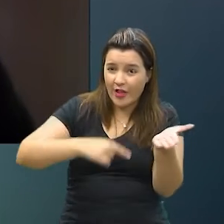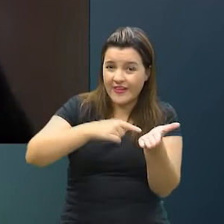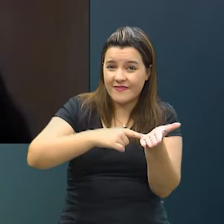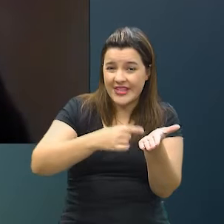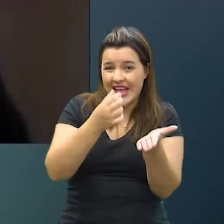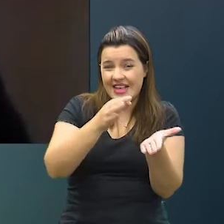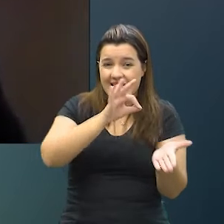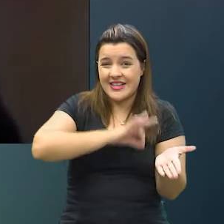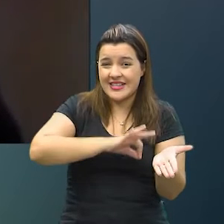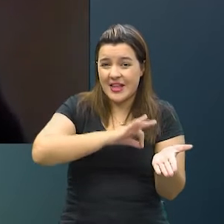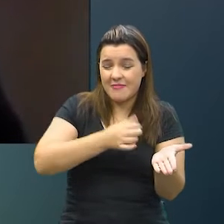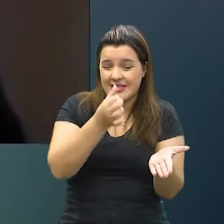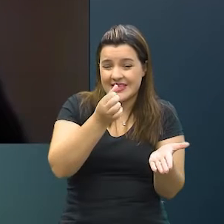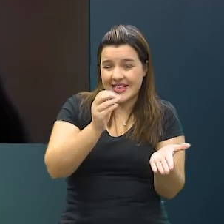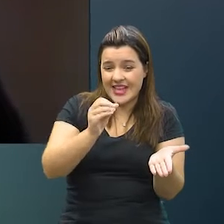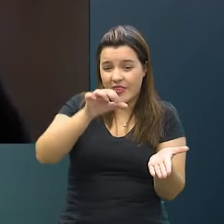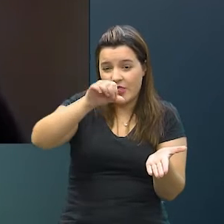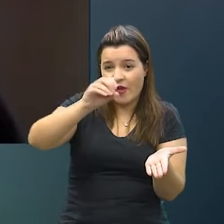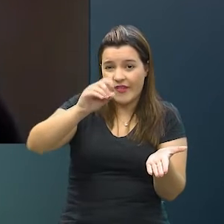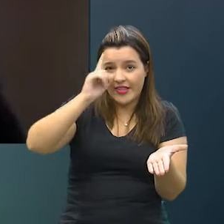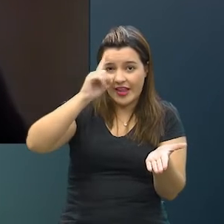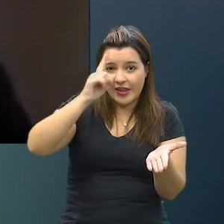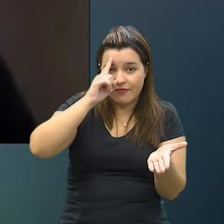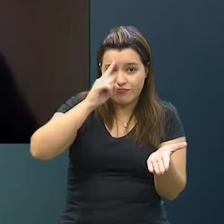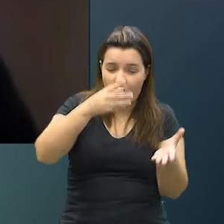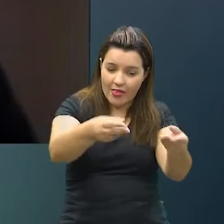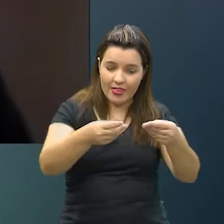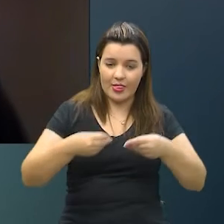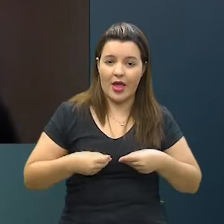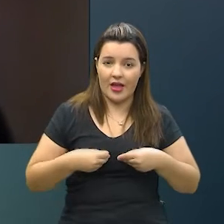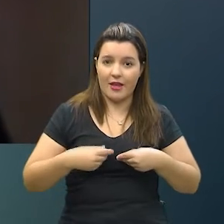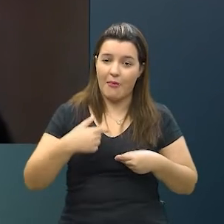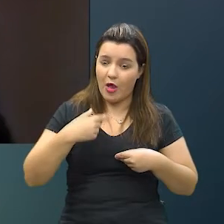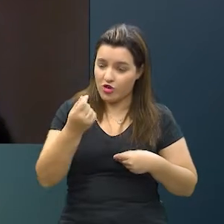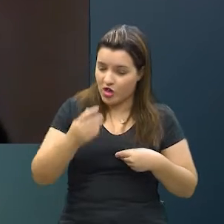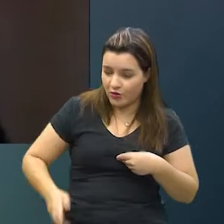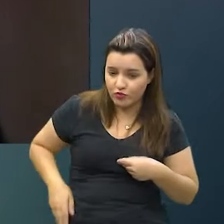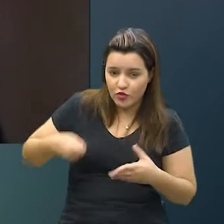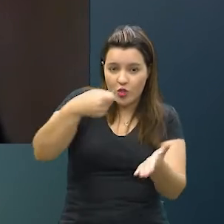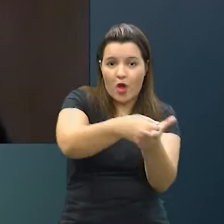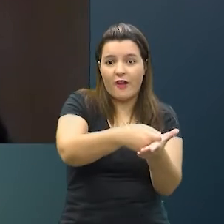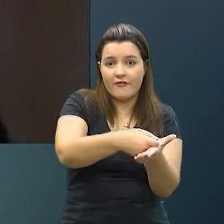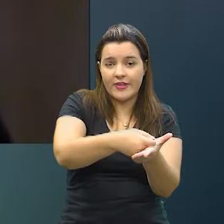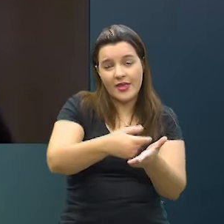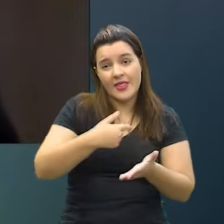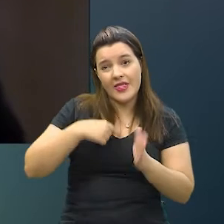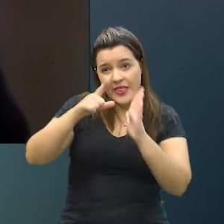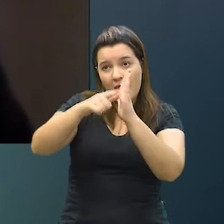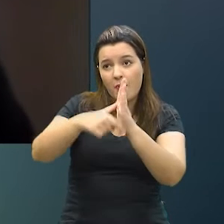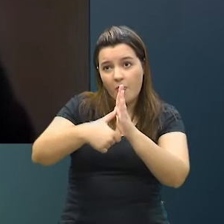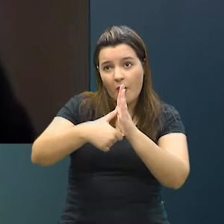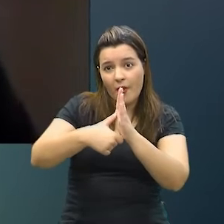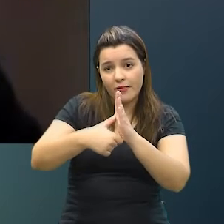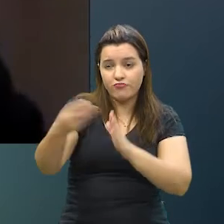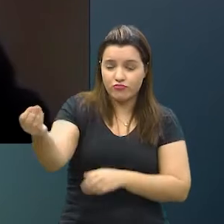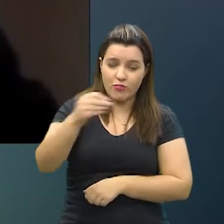30, 60, 90 dias, a gente consegue fazer o pagamento para ele à vista, né?